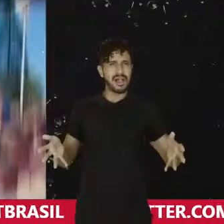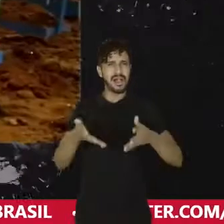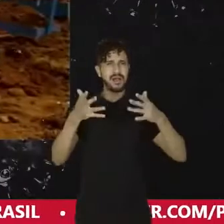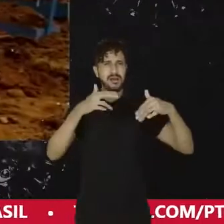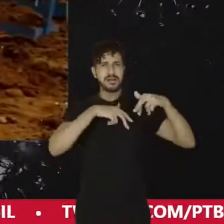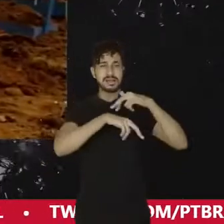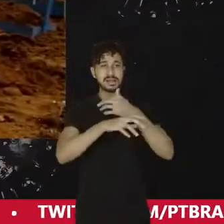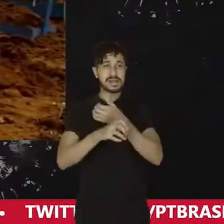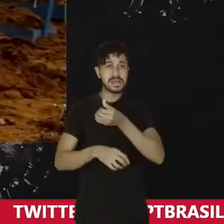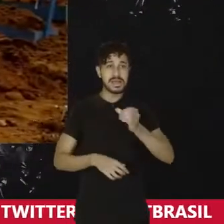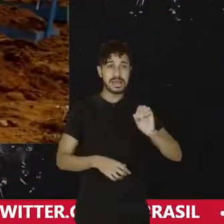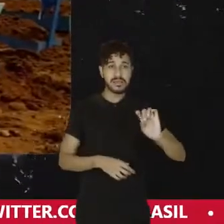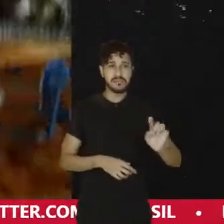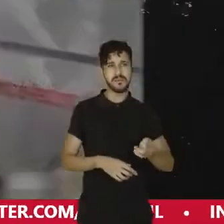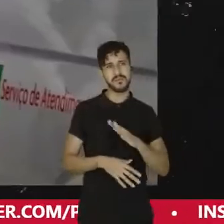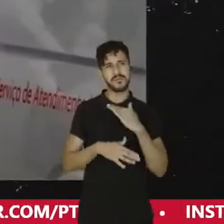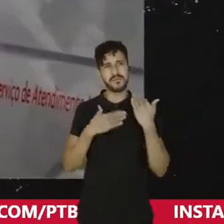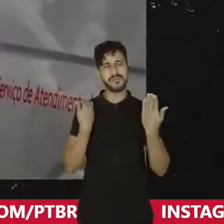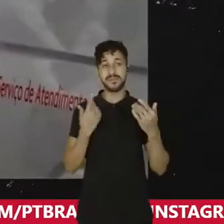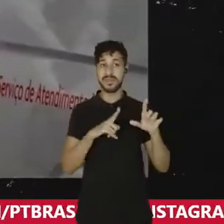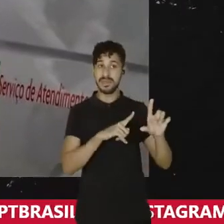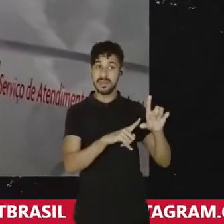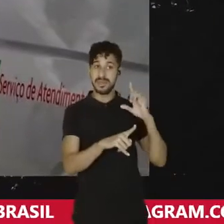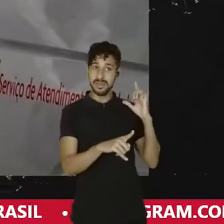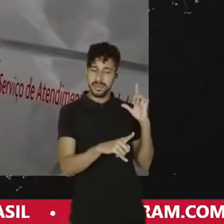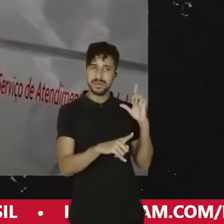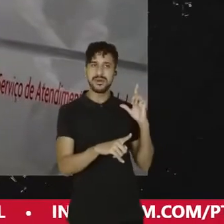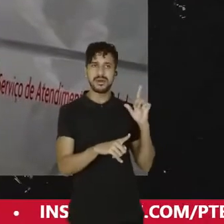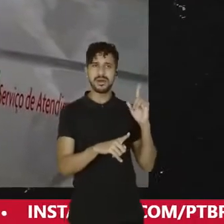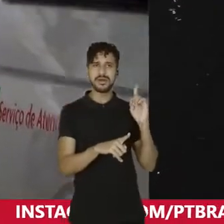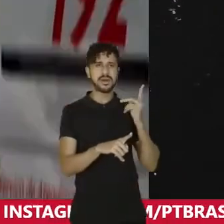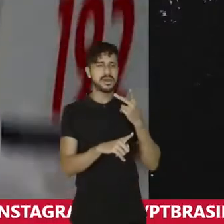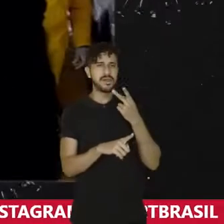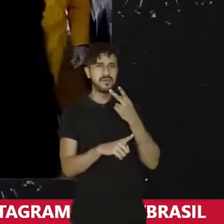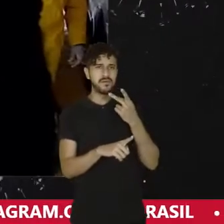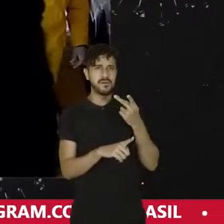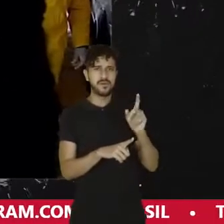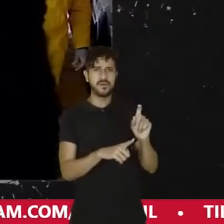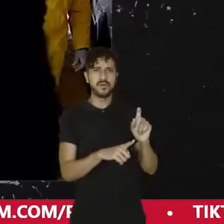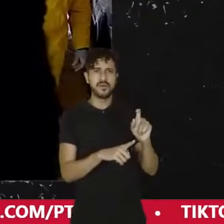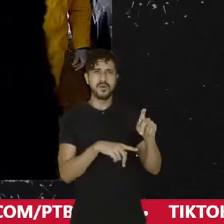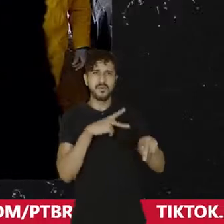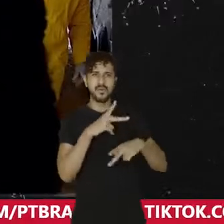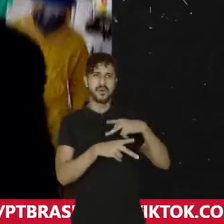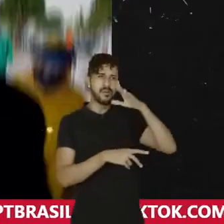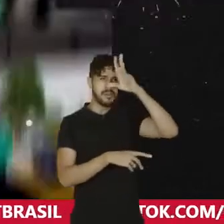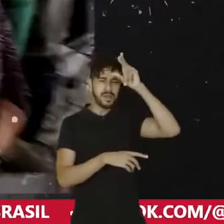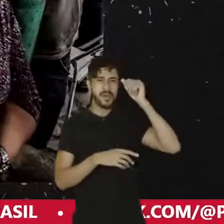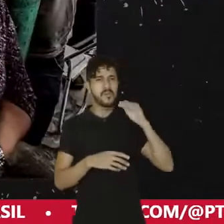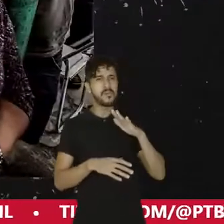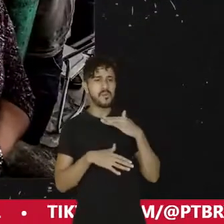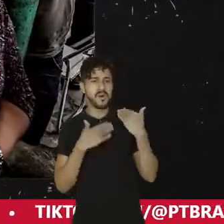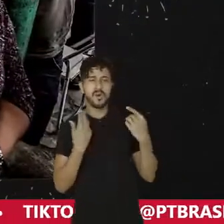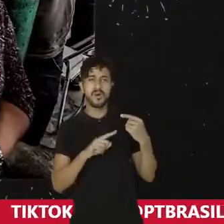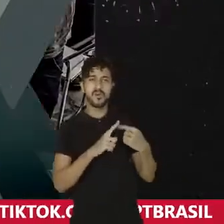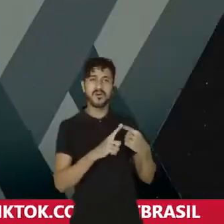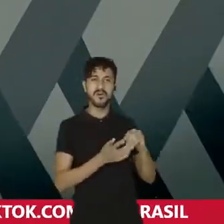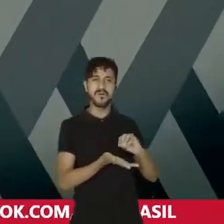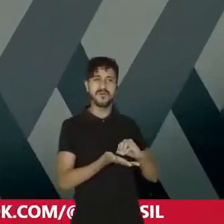mais de 600 mil e antes disso ainda relegou a população de Manaus a morte por falta de